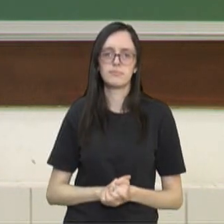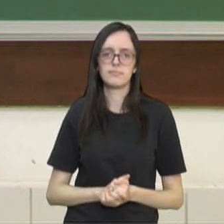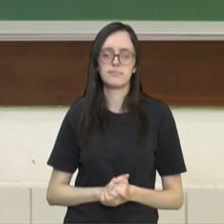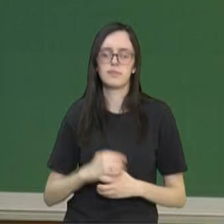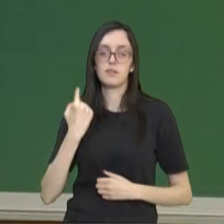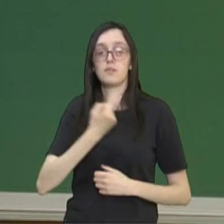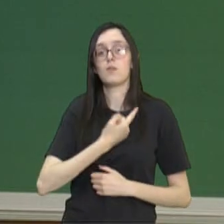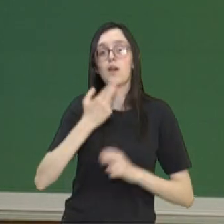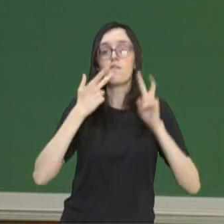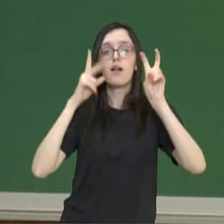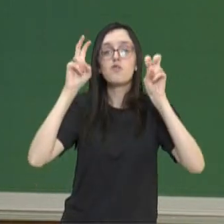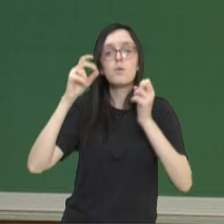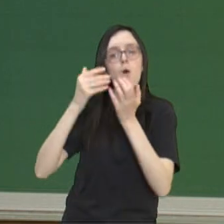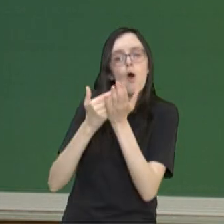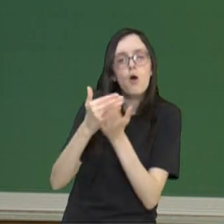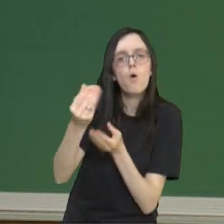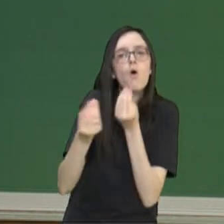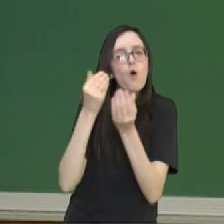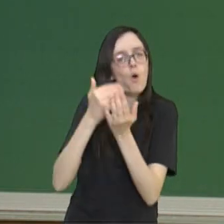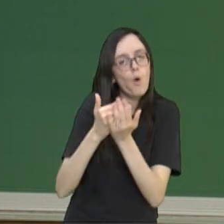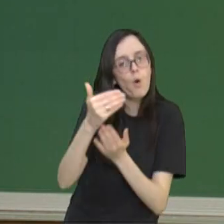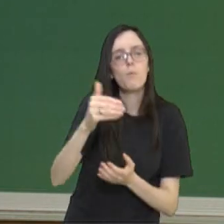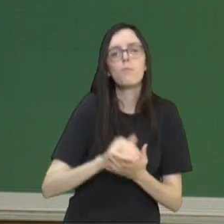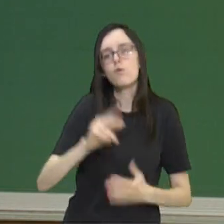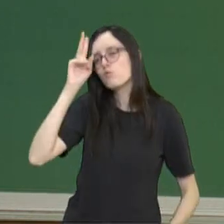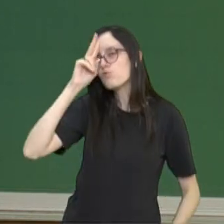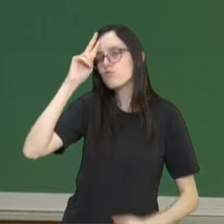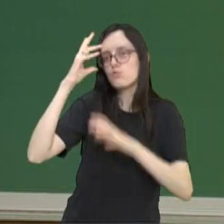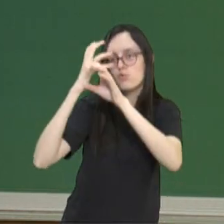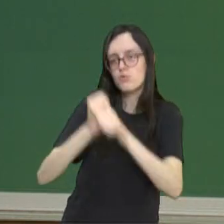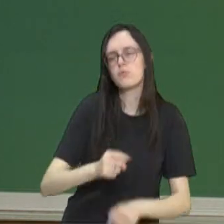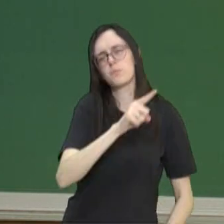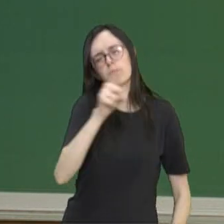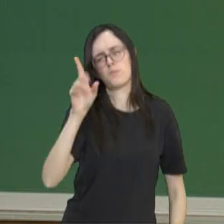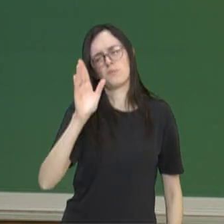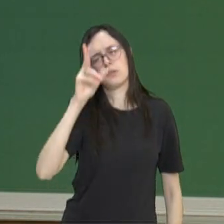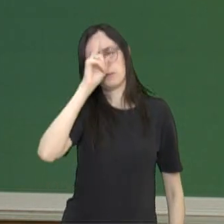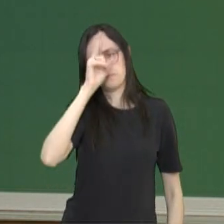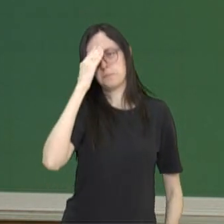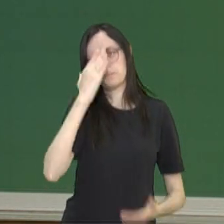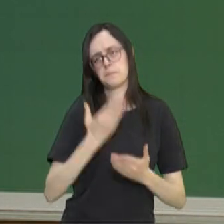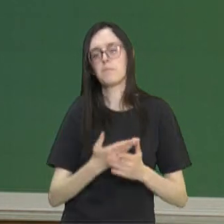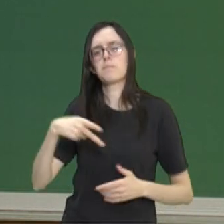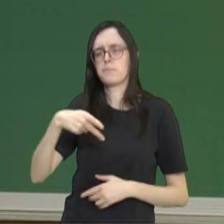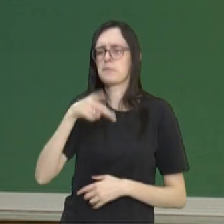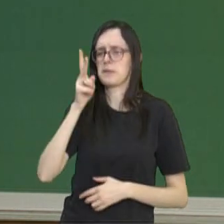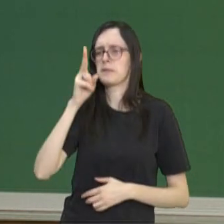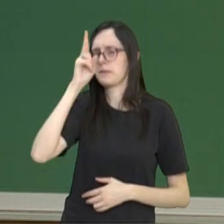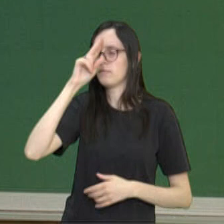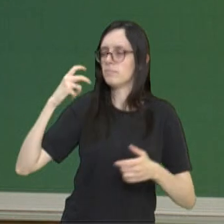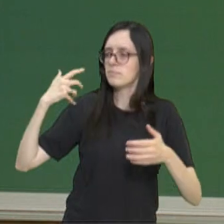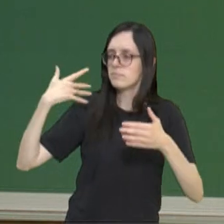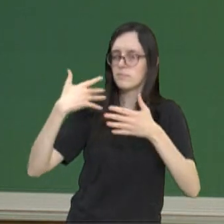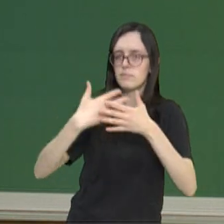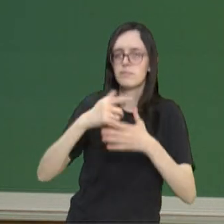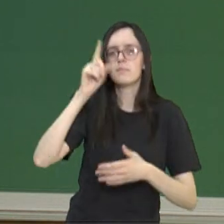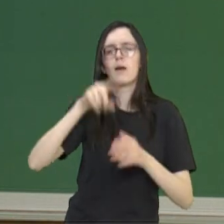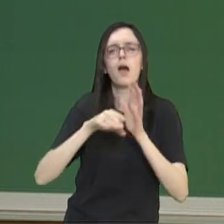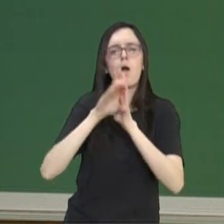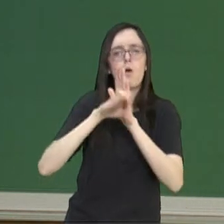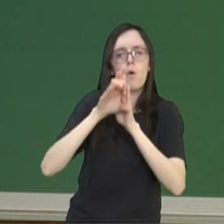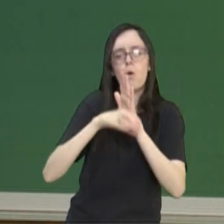né, estudado e visto, acompanhado como que o futebol vem evoluindo, até a gente já comentou em